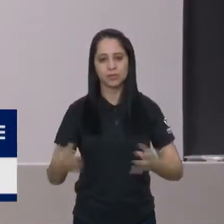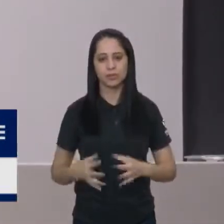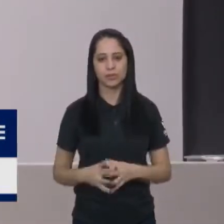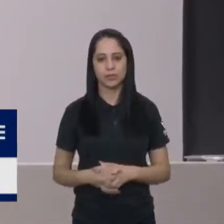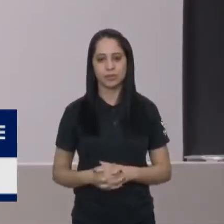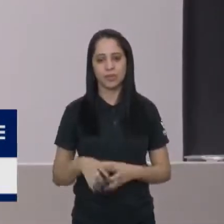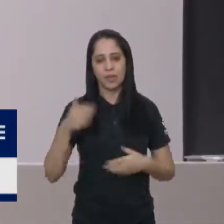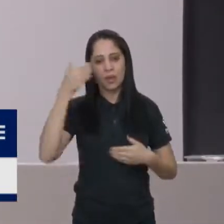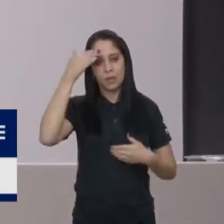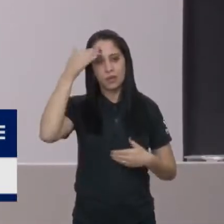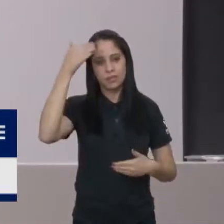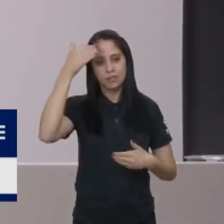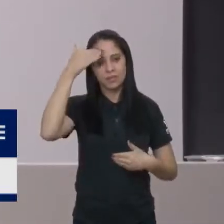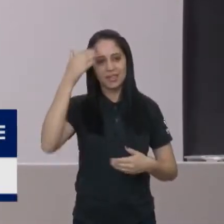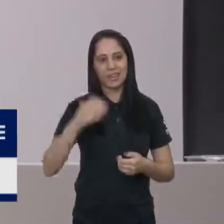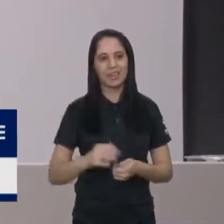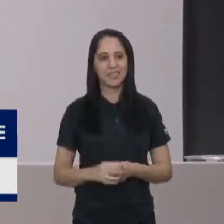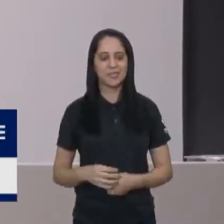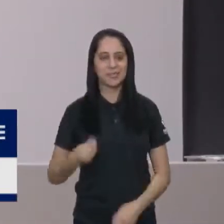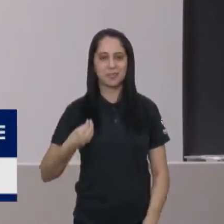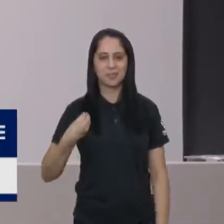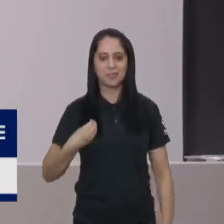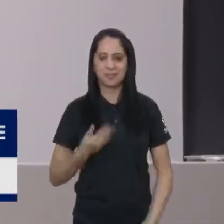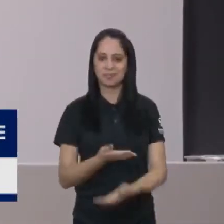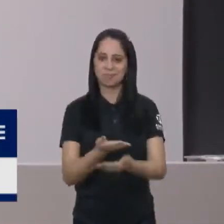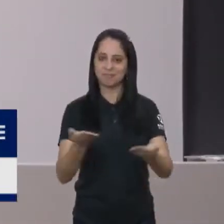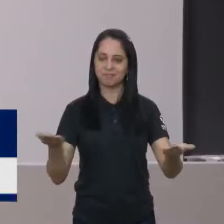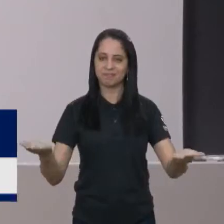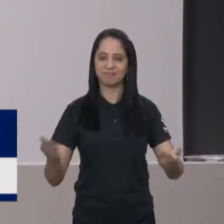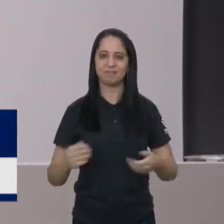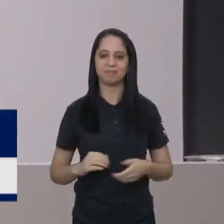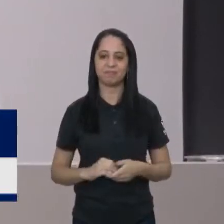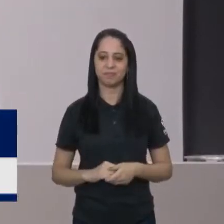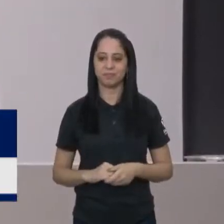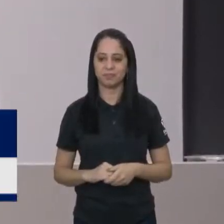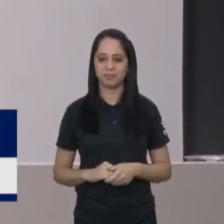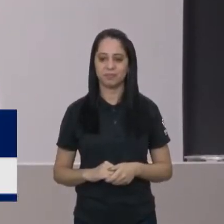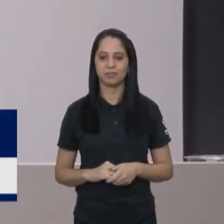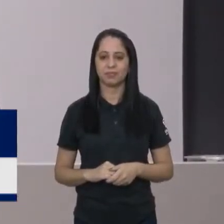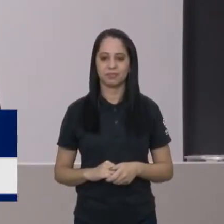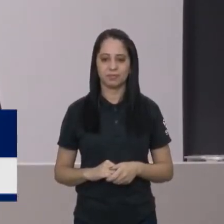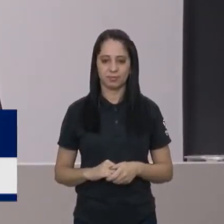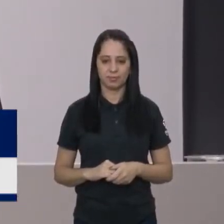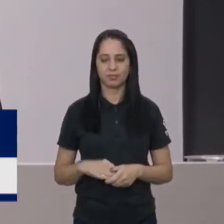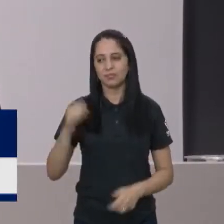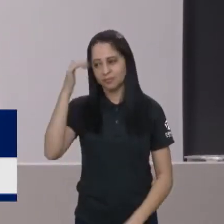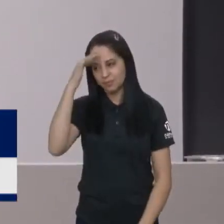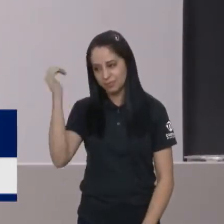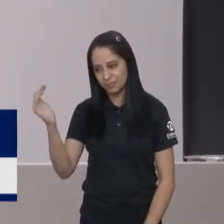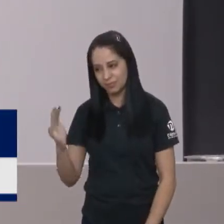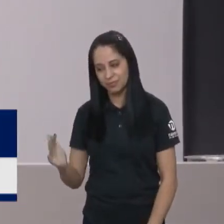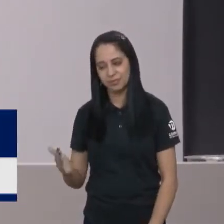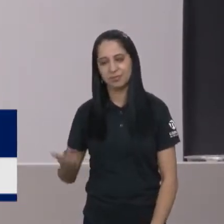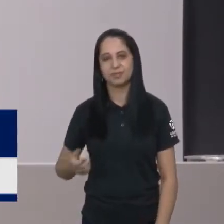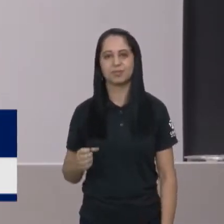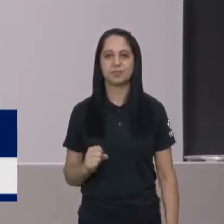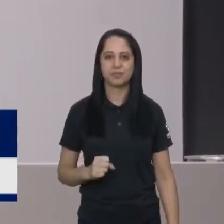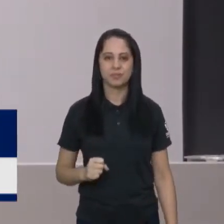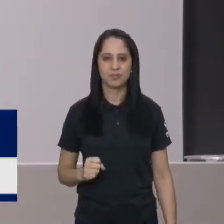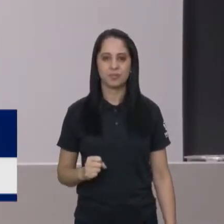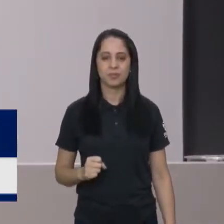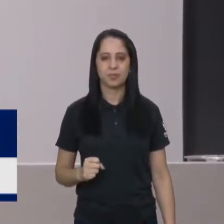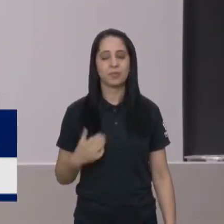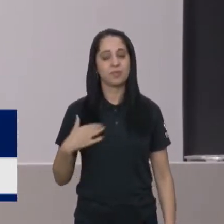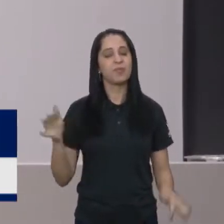Muito obrigado pela presença de todos vocês, né, para o nosso homenageado da noite. A gente fica